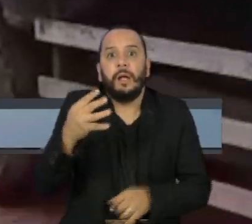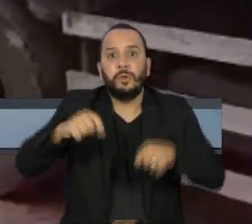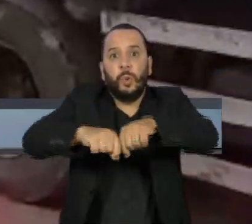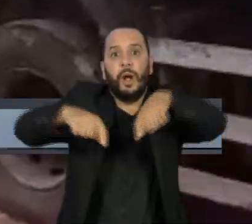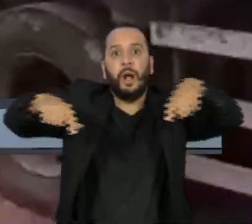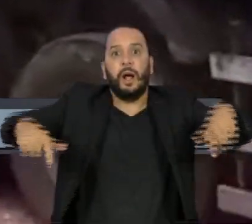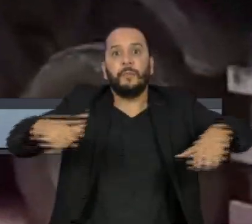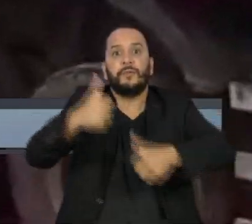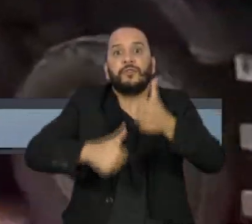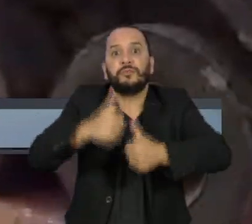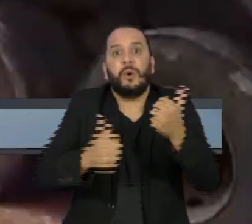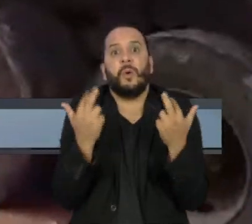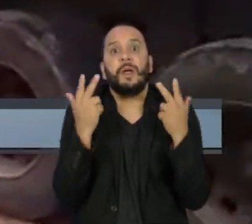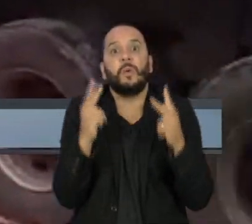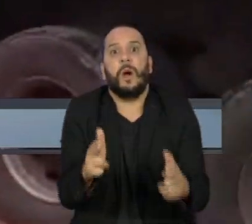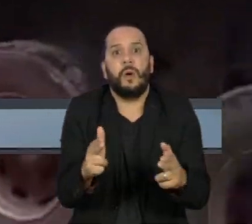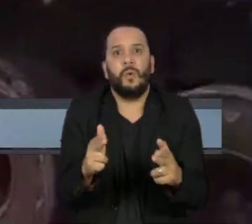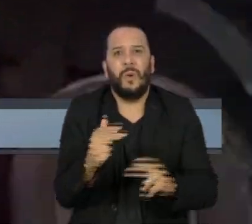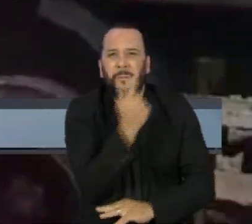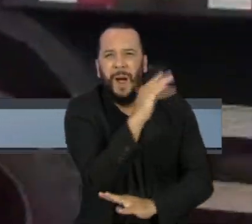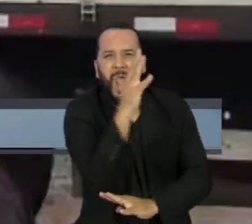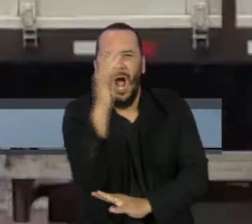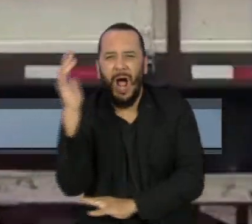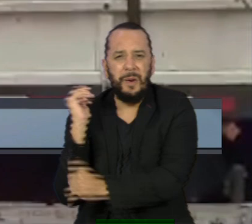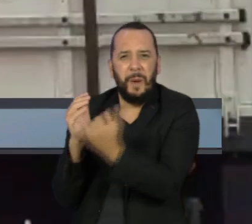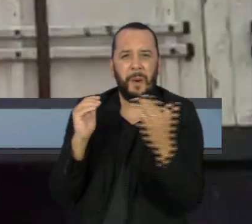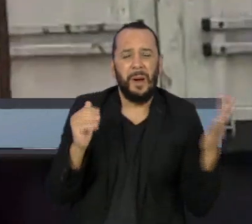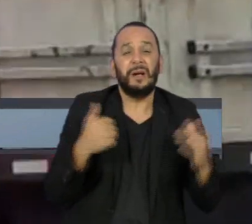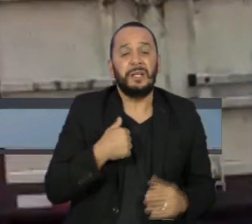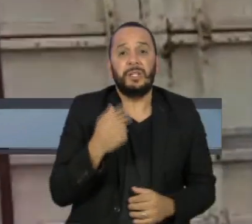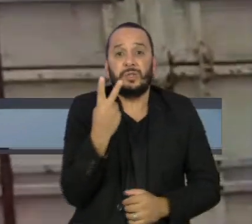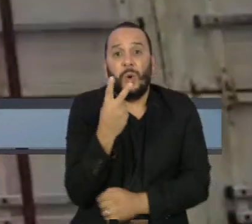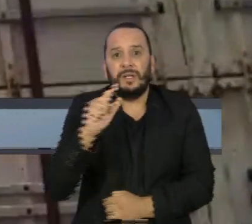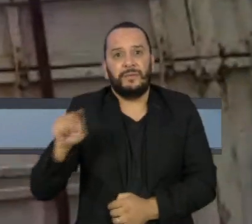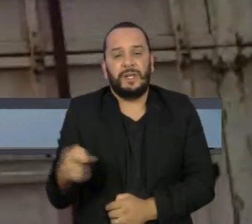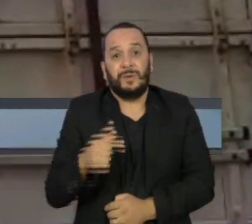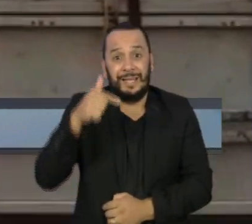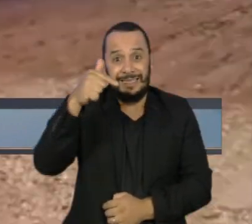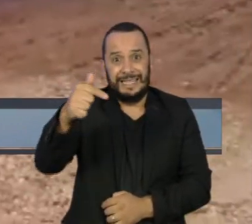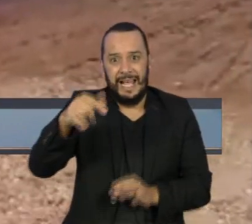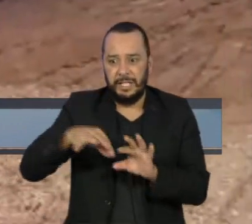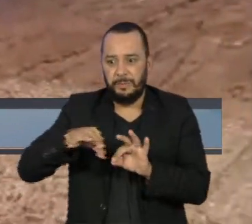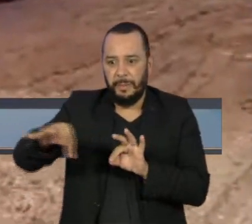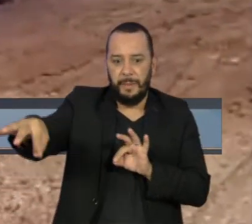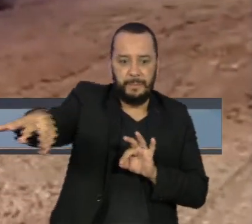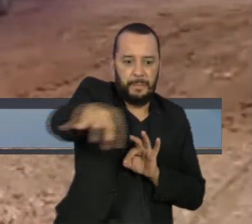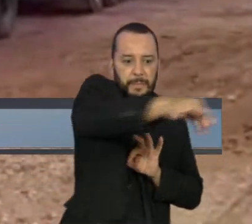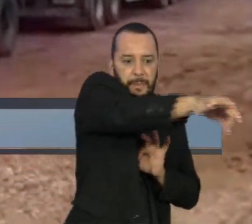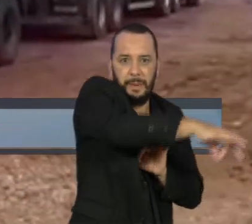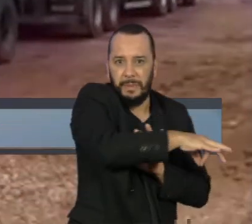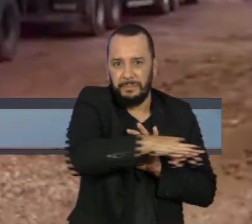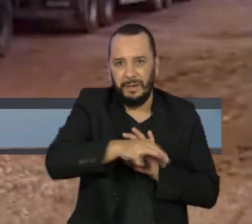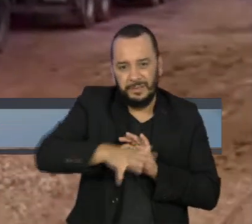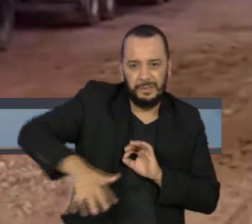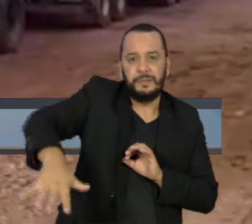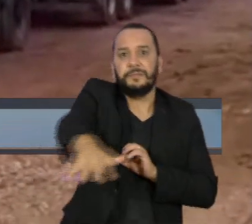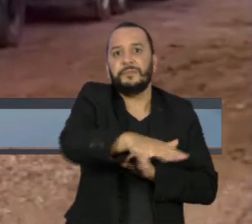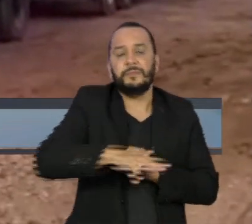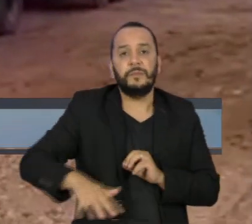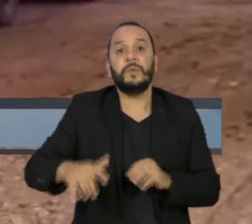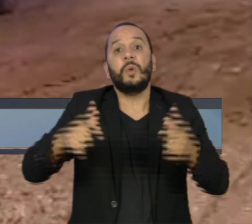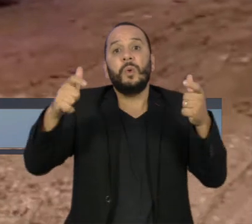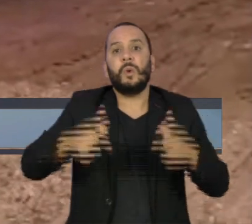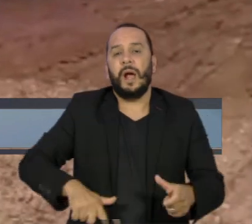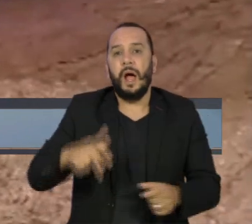ou seja pouco mais de 2,7 hectares de desmatamento a madeira vinha da região